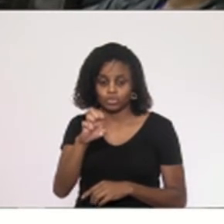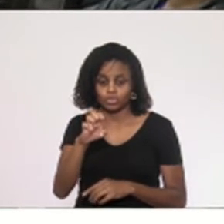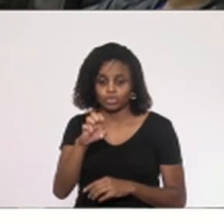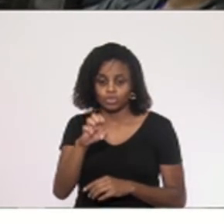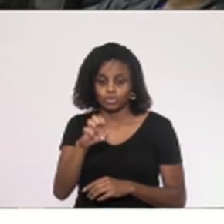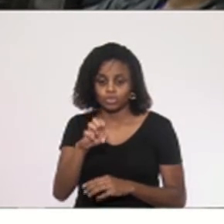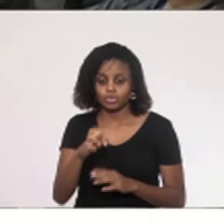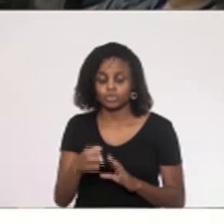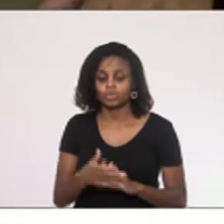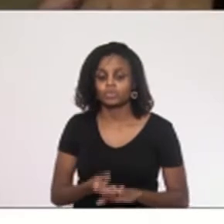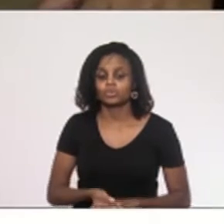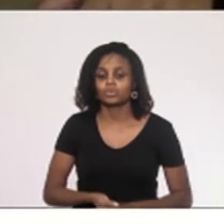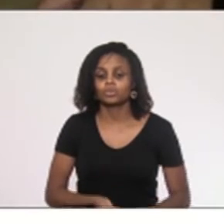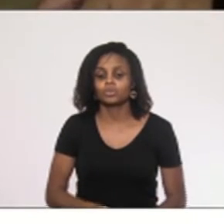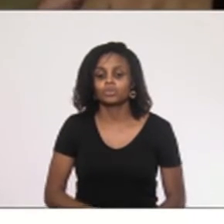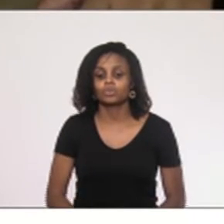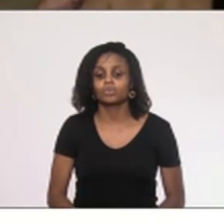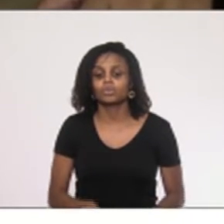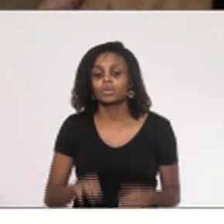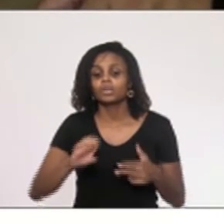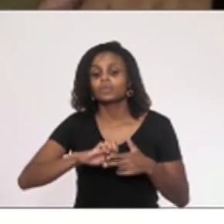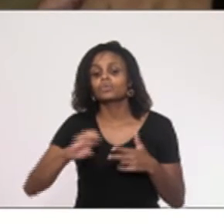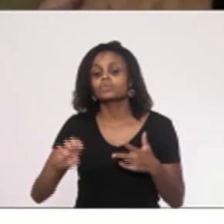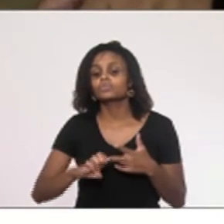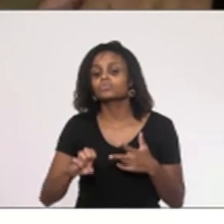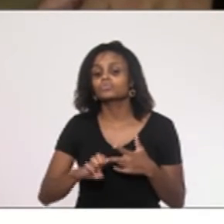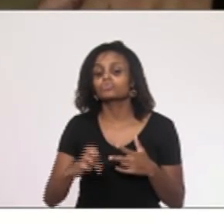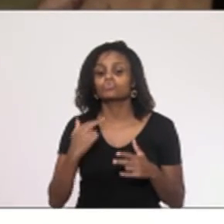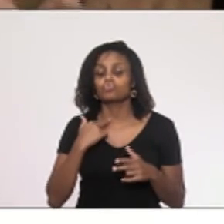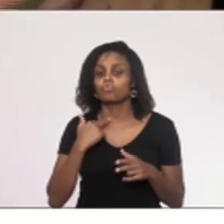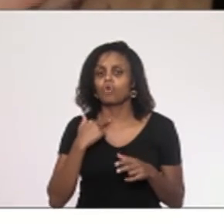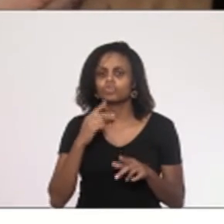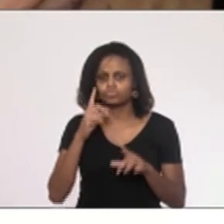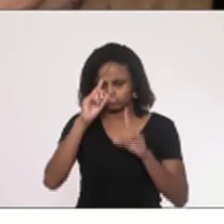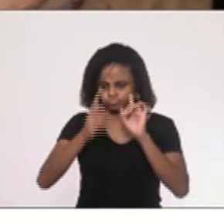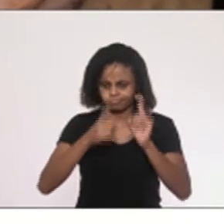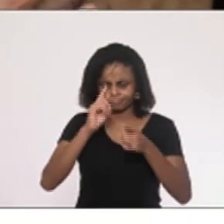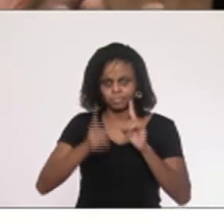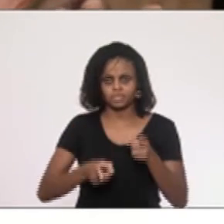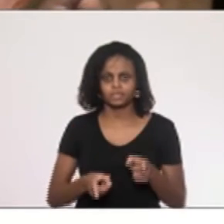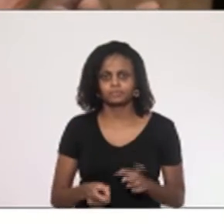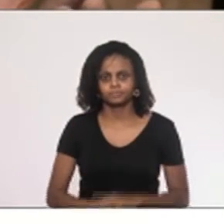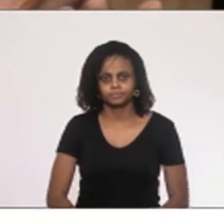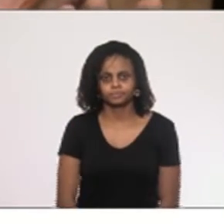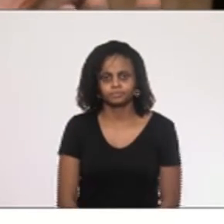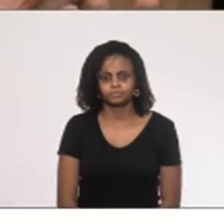que ele não pode, que o executivo não pode gerir. É o mesmo simbolismo.